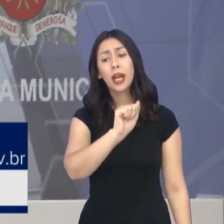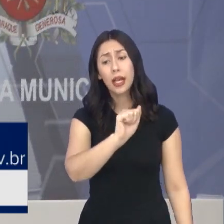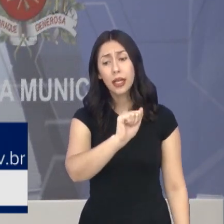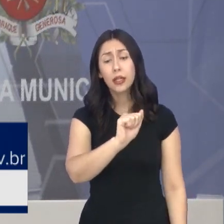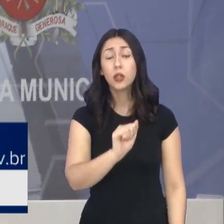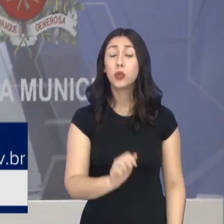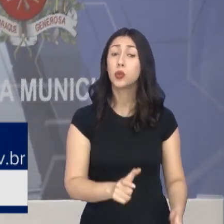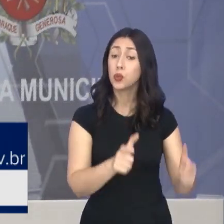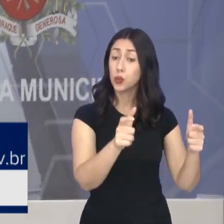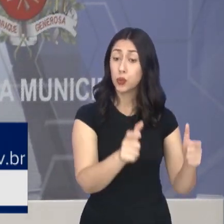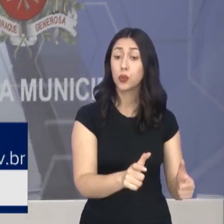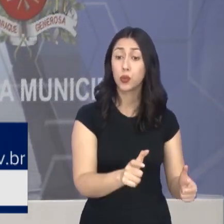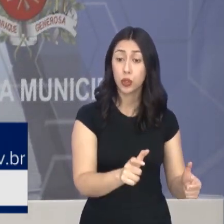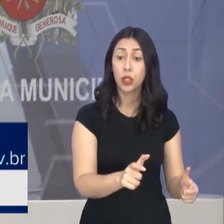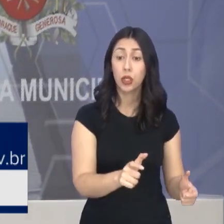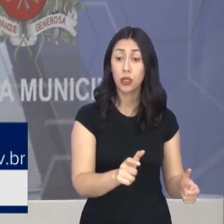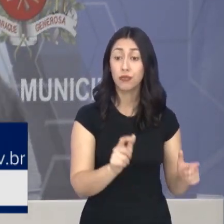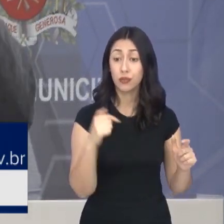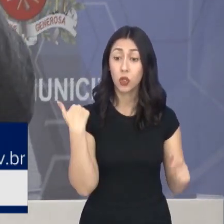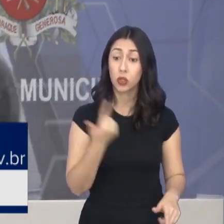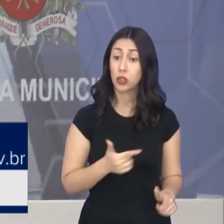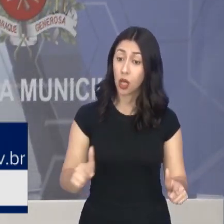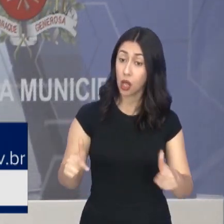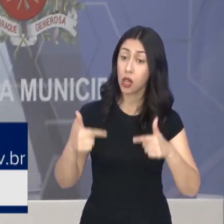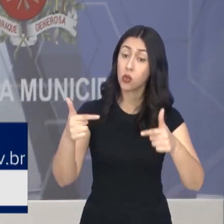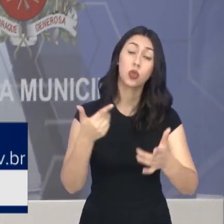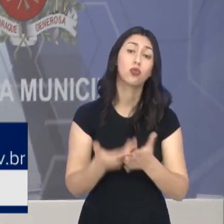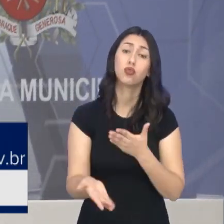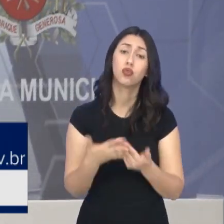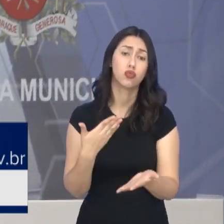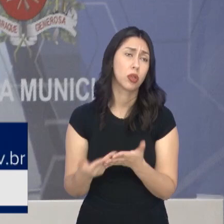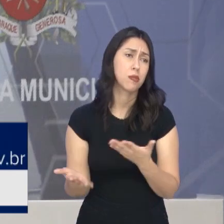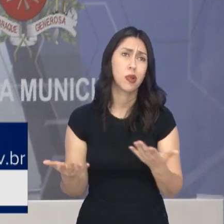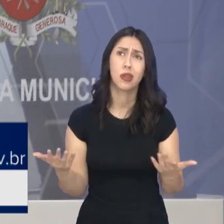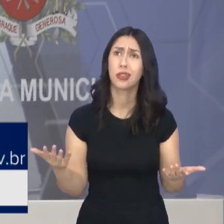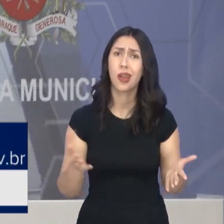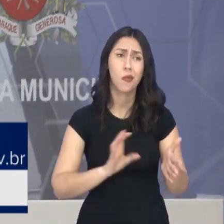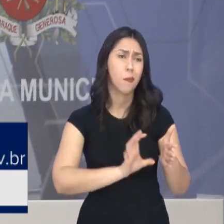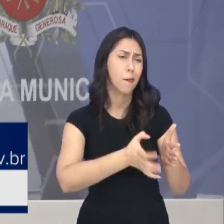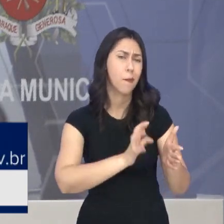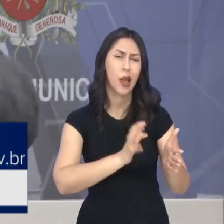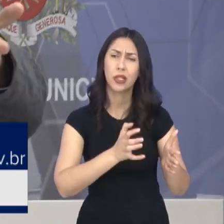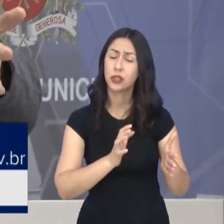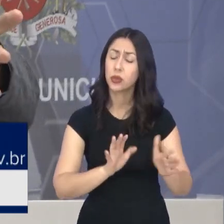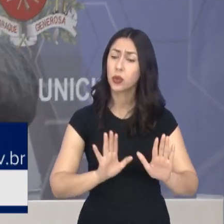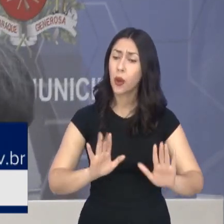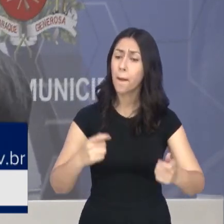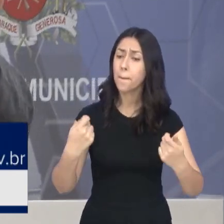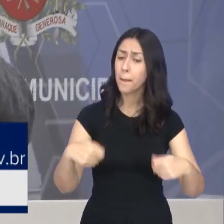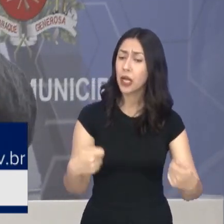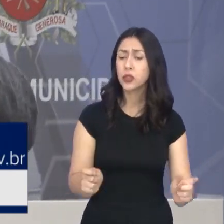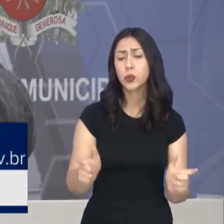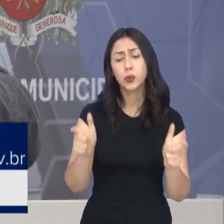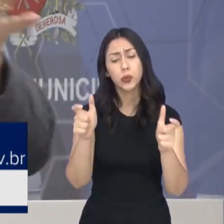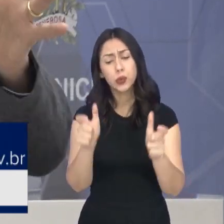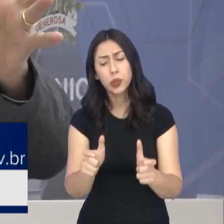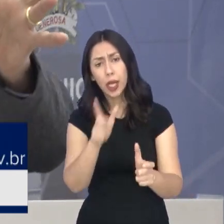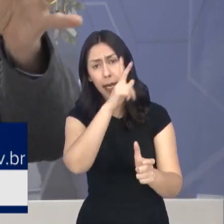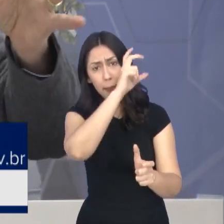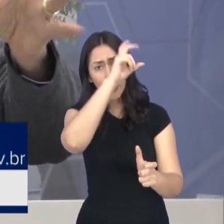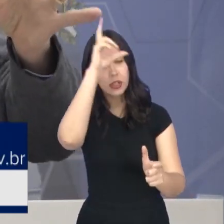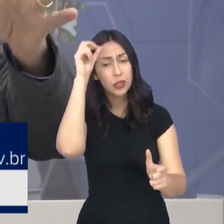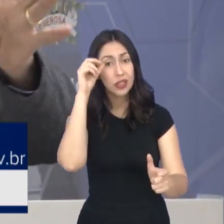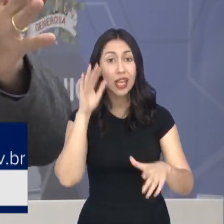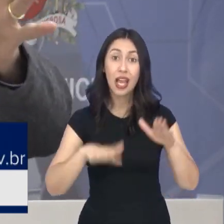um local, né, uma das nossas lutas aqui, independente, né, da política, é que tenha, né, um local da prefeitura, e de